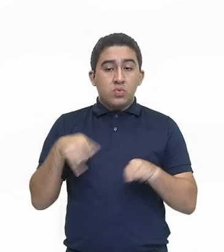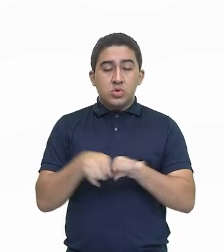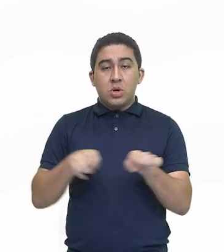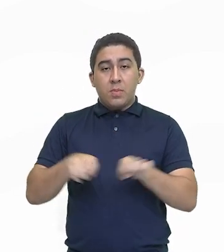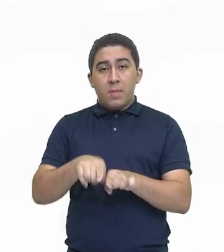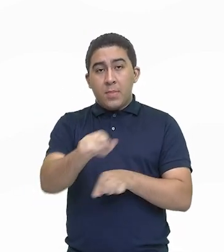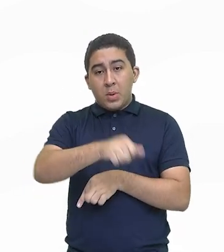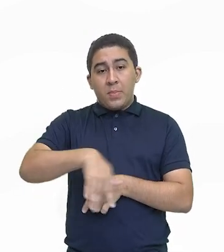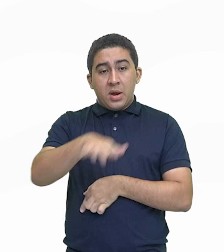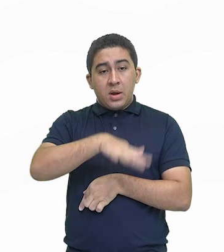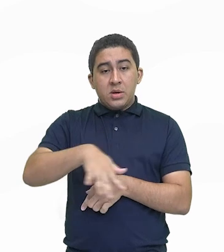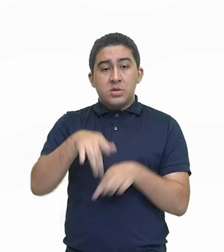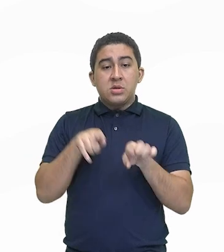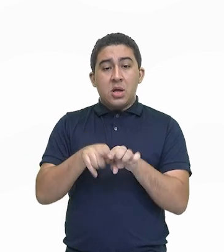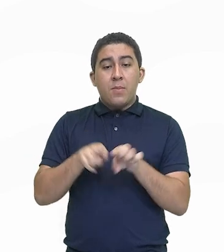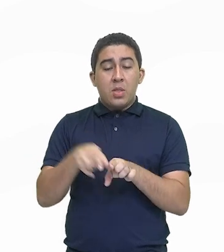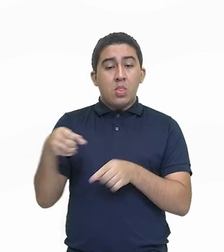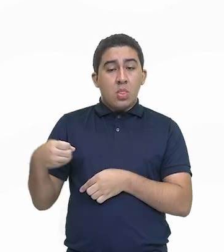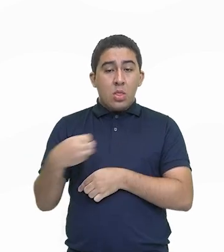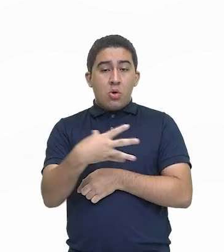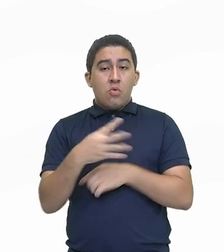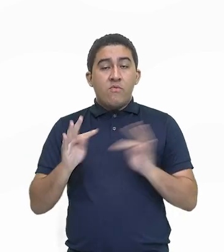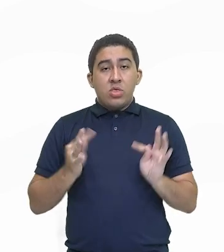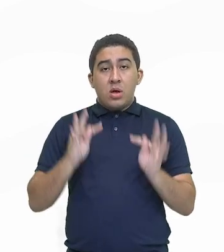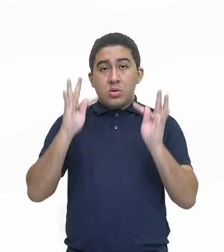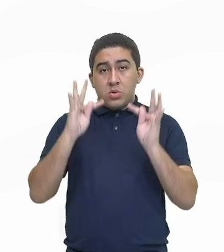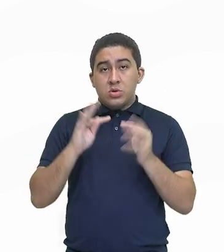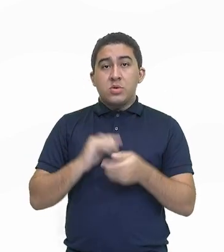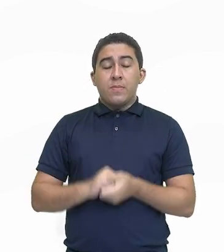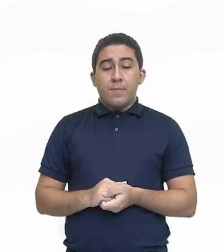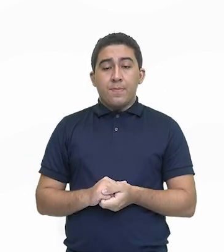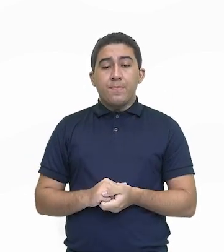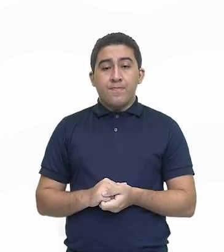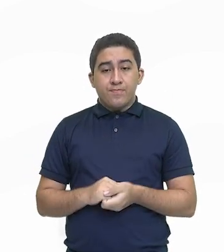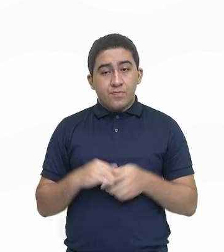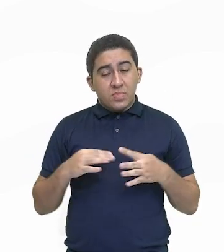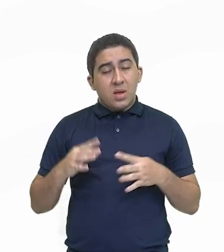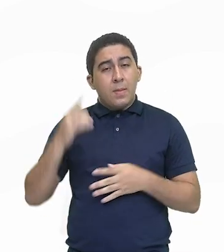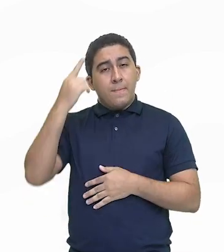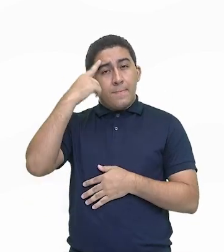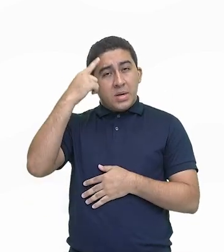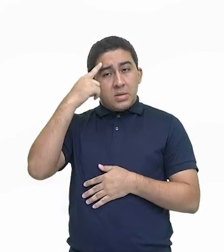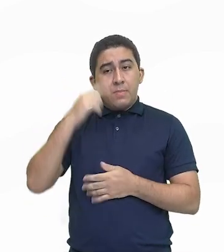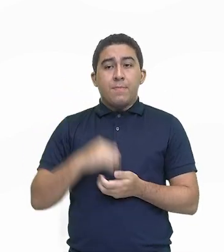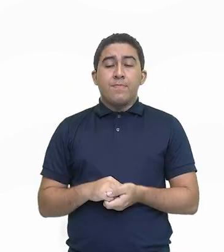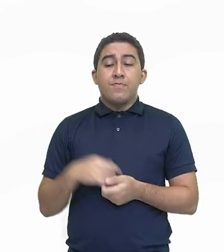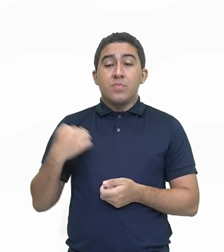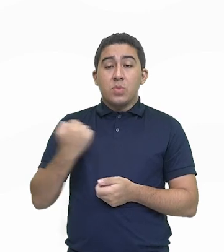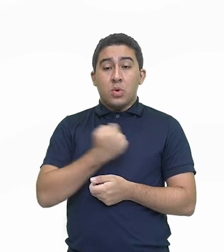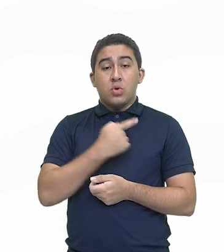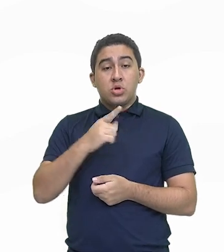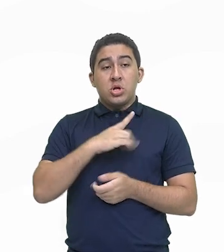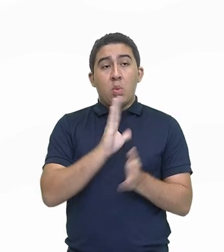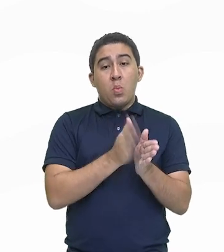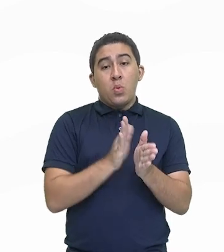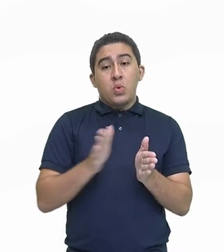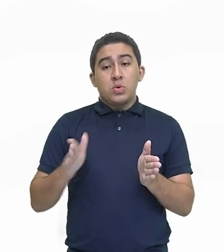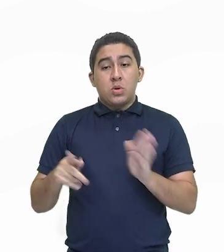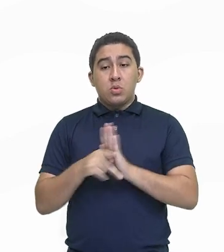meio ambiente, inovação tecnológica. Imaginem que nós passamos aí por um